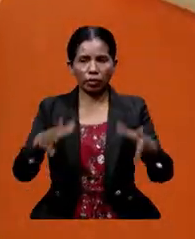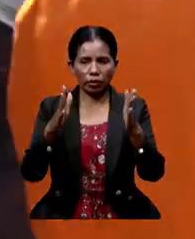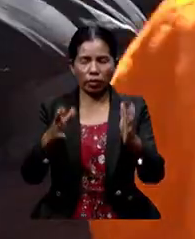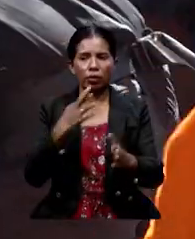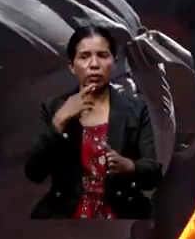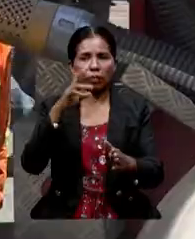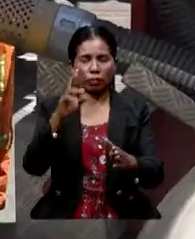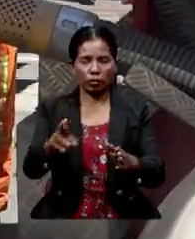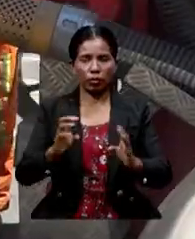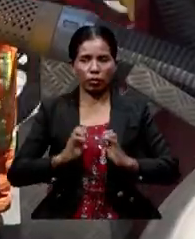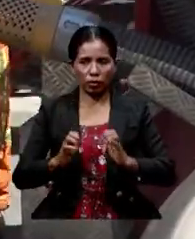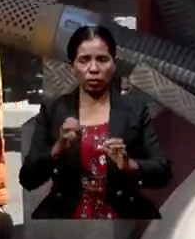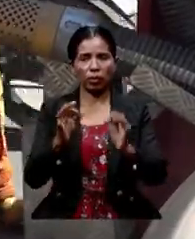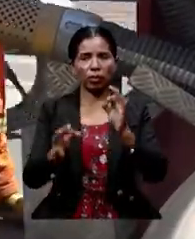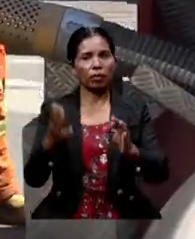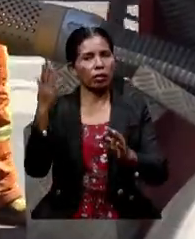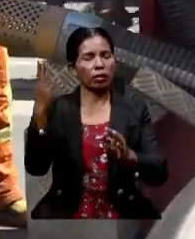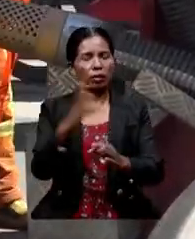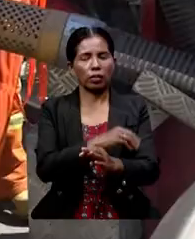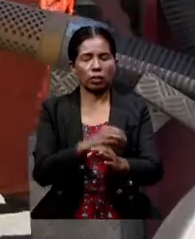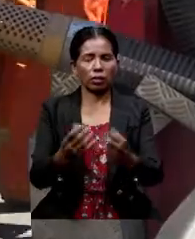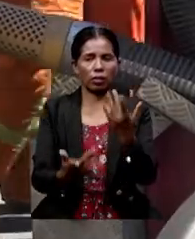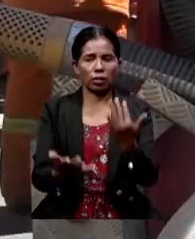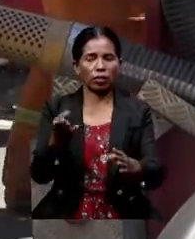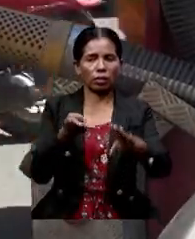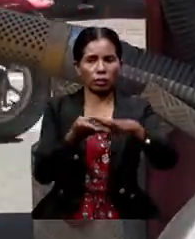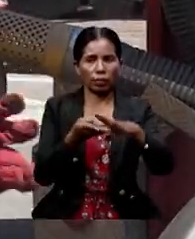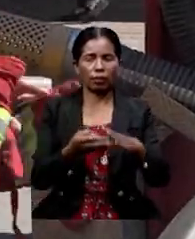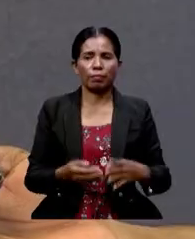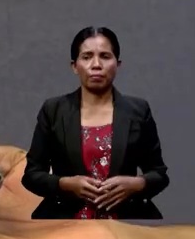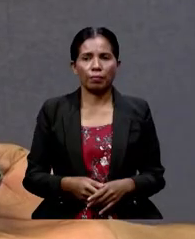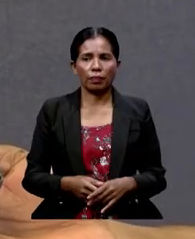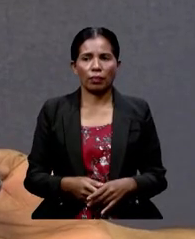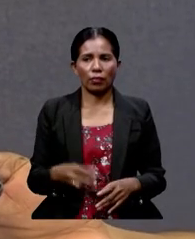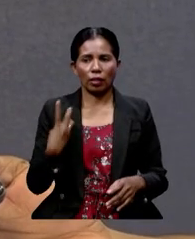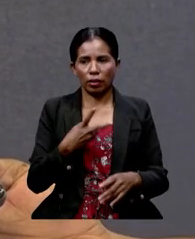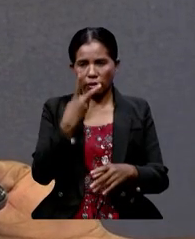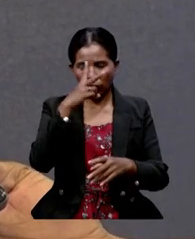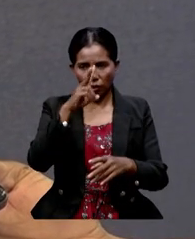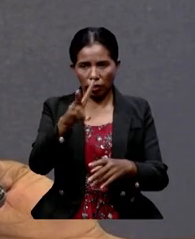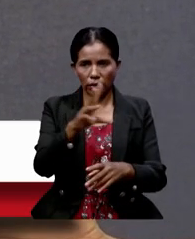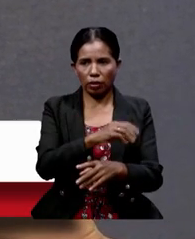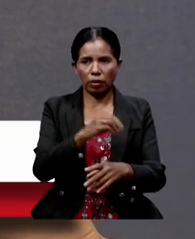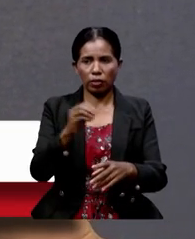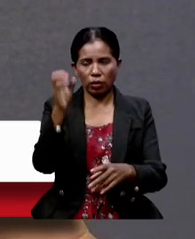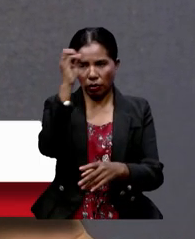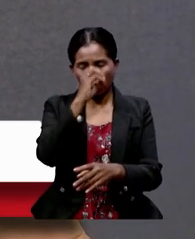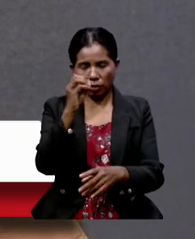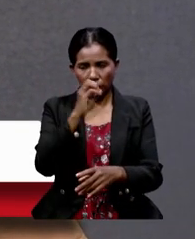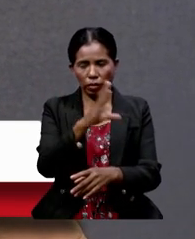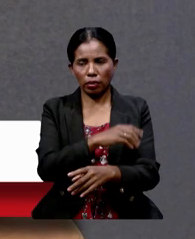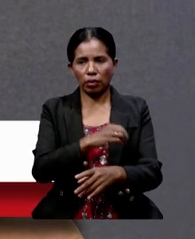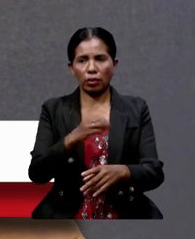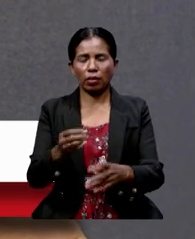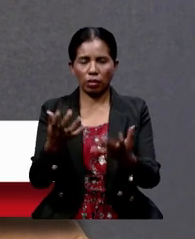responde a situação de emergência cara que acontece incêndio e a banco. Nós ouvimos das avaliações que foram feitas, observações que foram dadas,